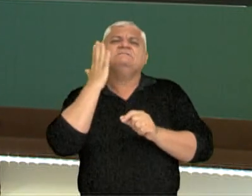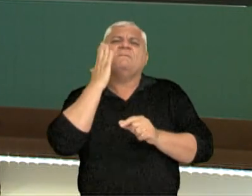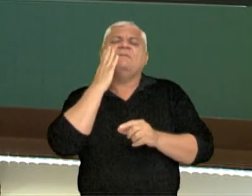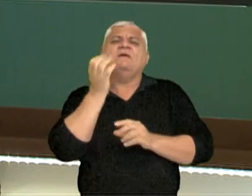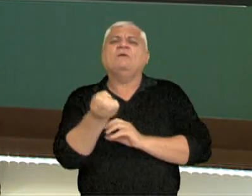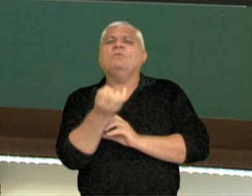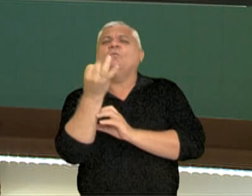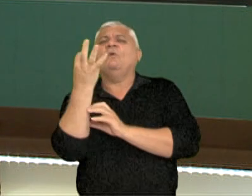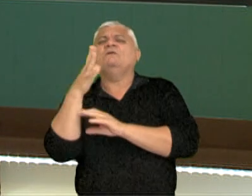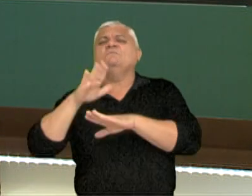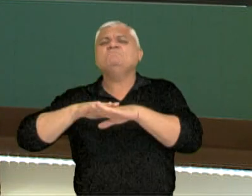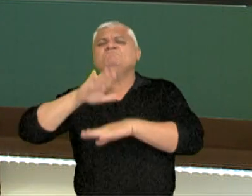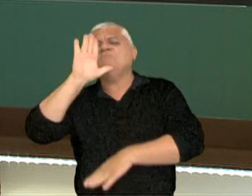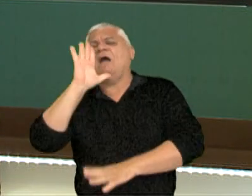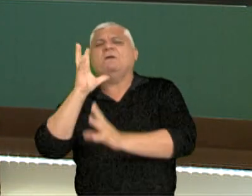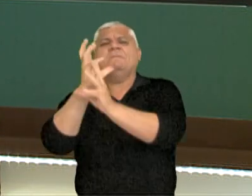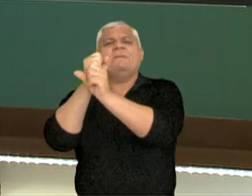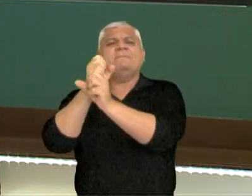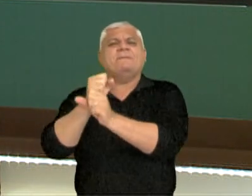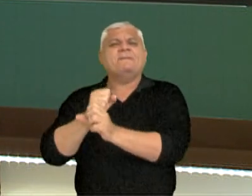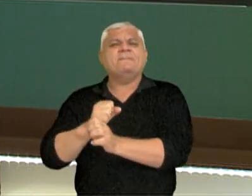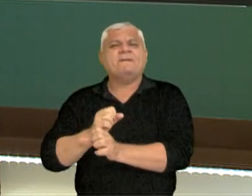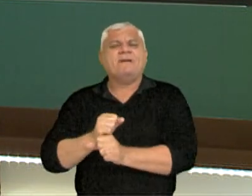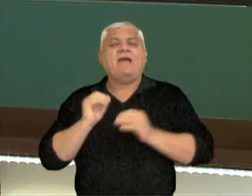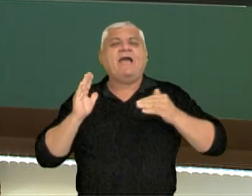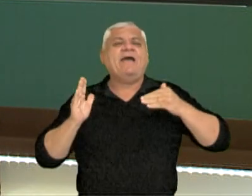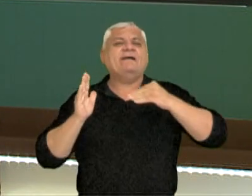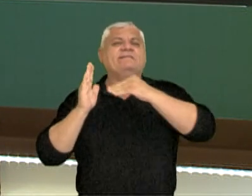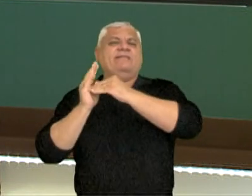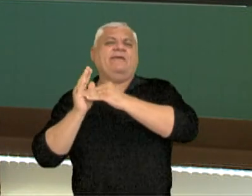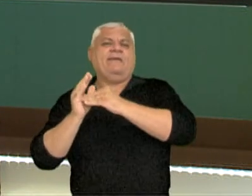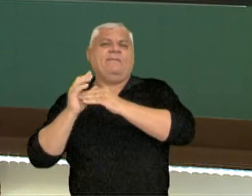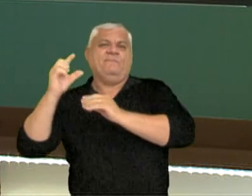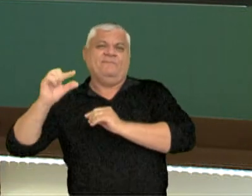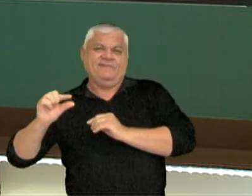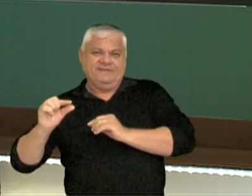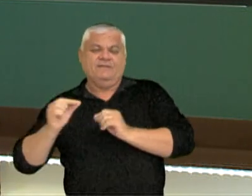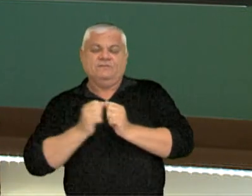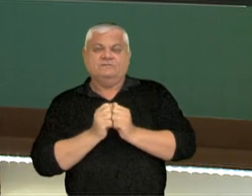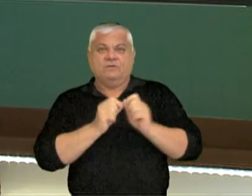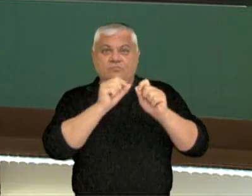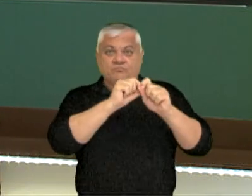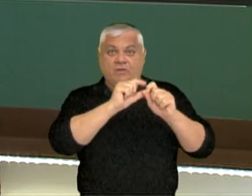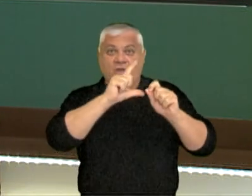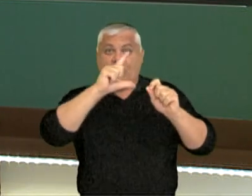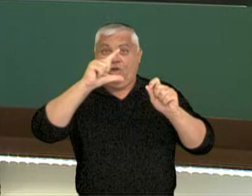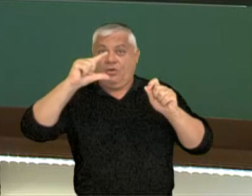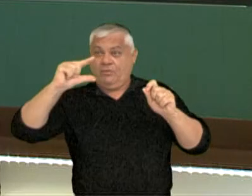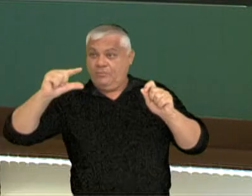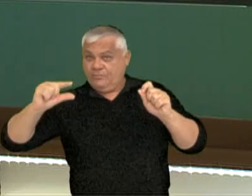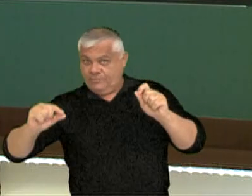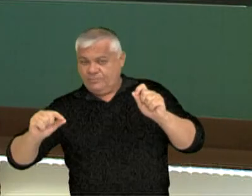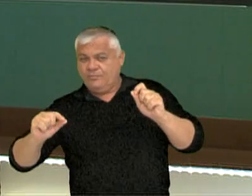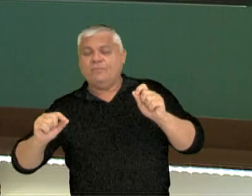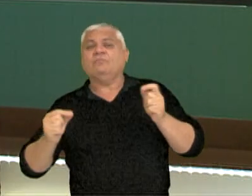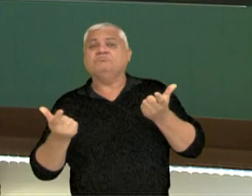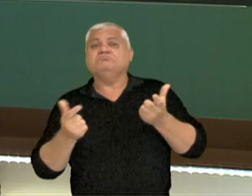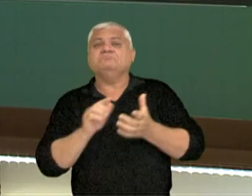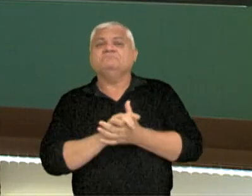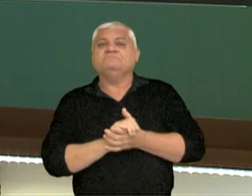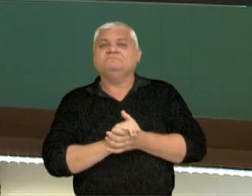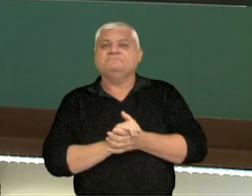a maior pontuação até o menor, né? Até o jogador que tem a menor